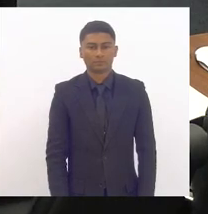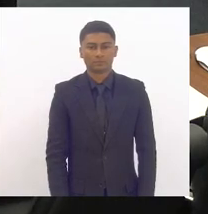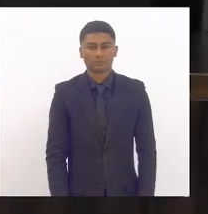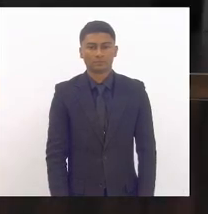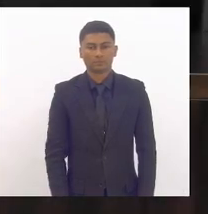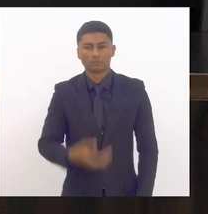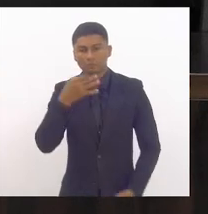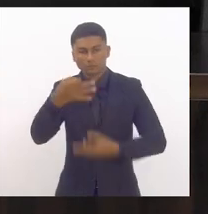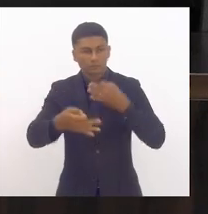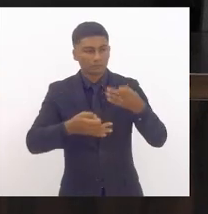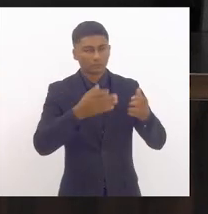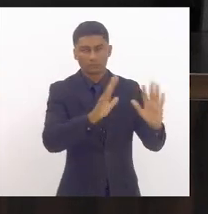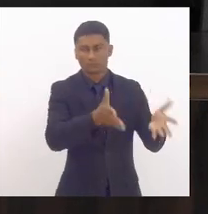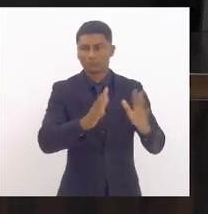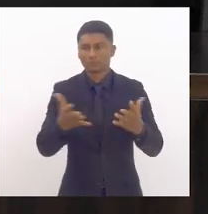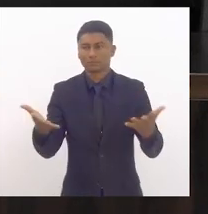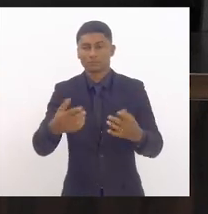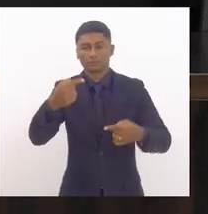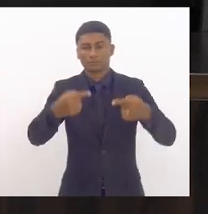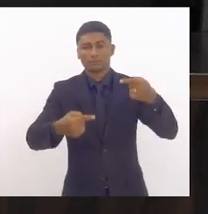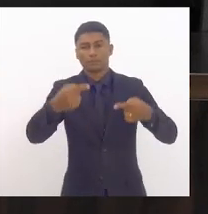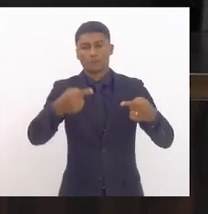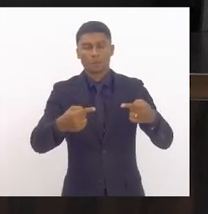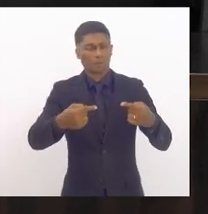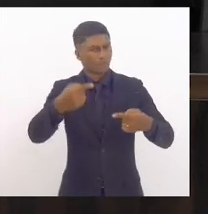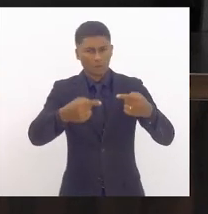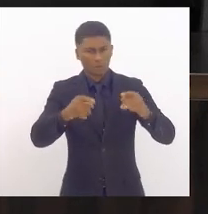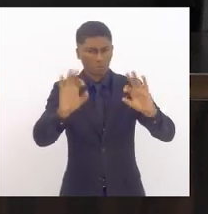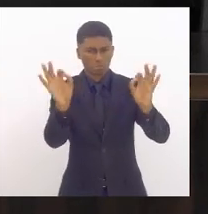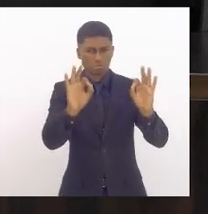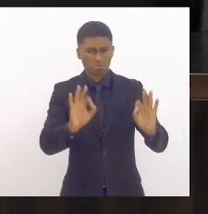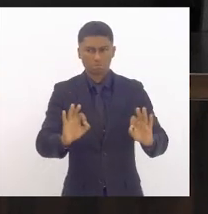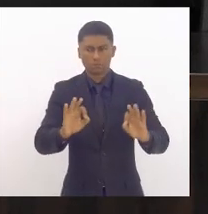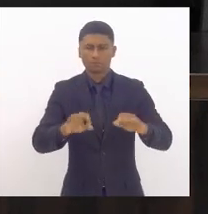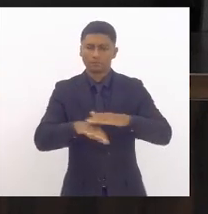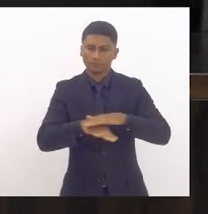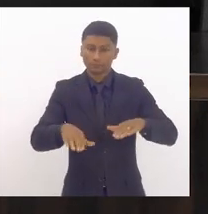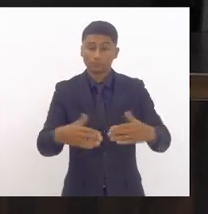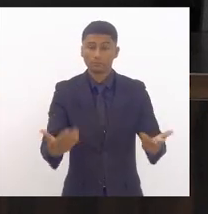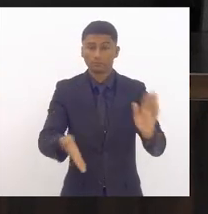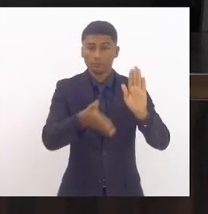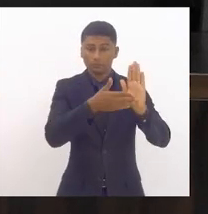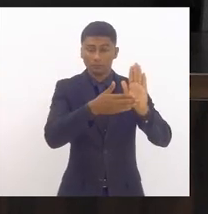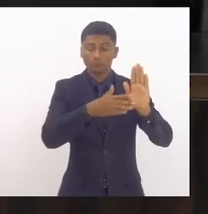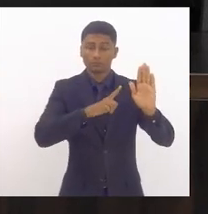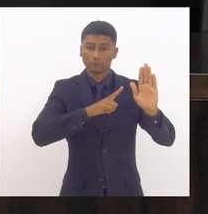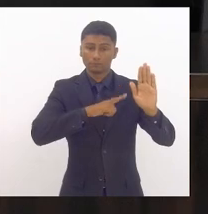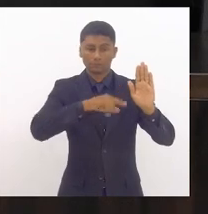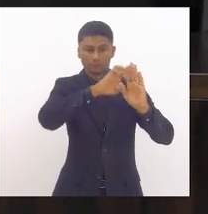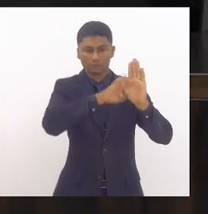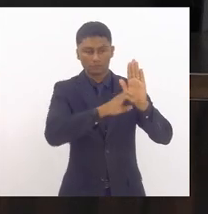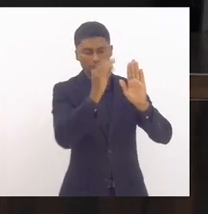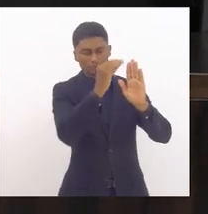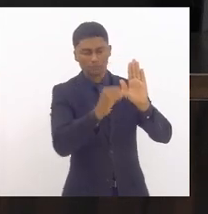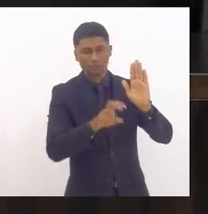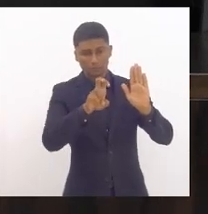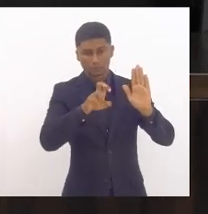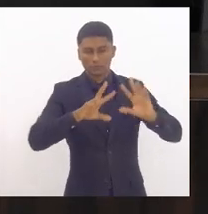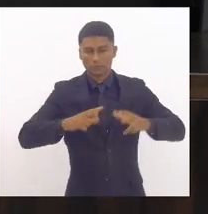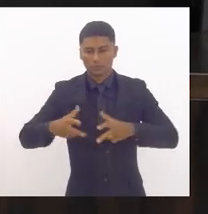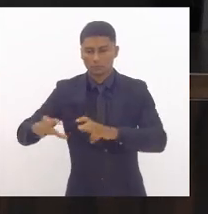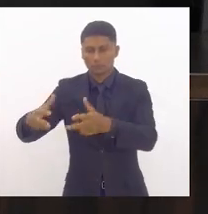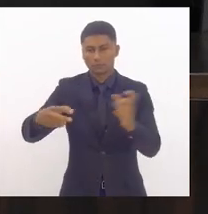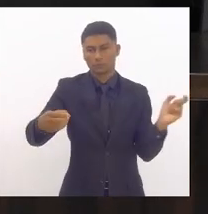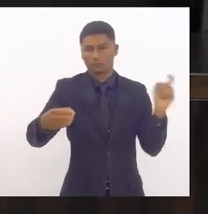os pareceres emitidos em discussão. Não havendo quem queira discutir, encerrada a discussão, a presente proposta recebeu 5 emendas e retorna às